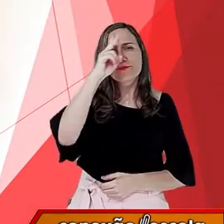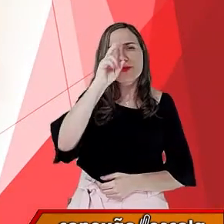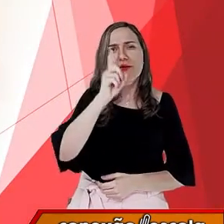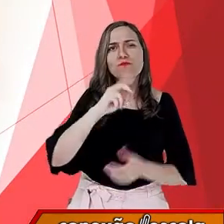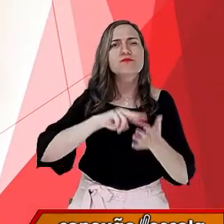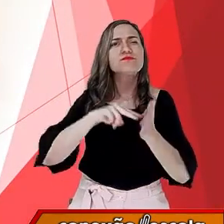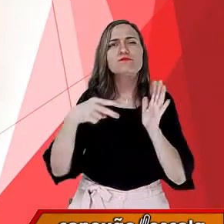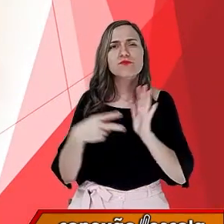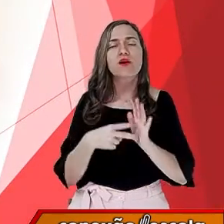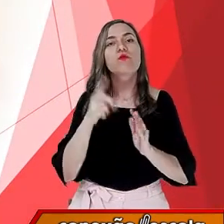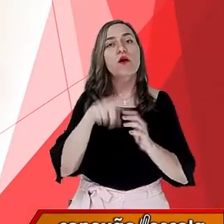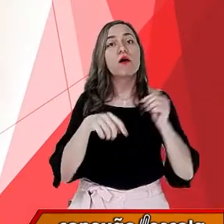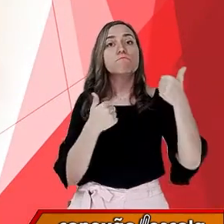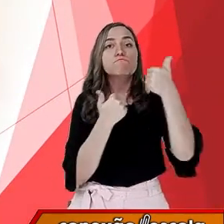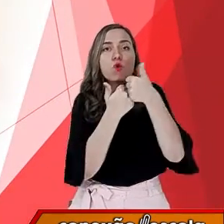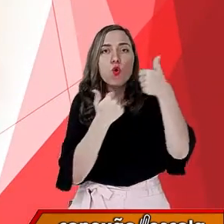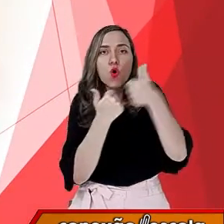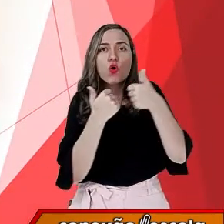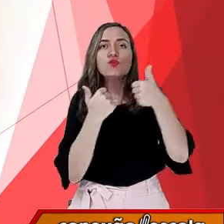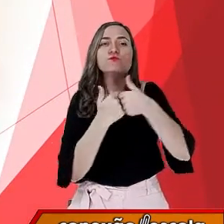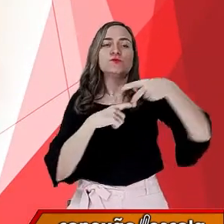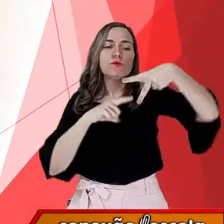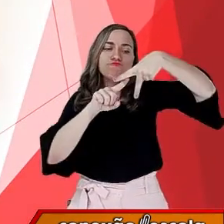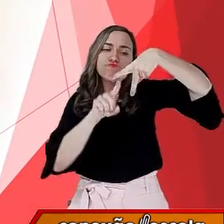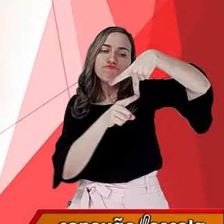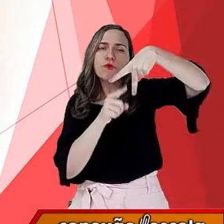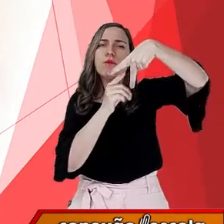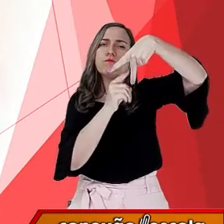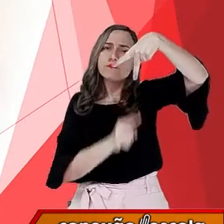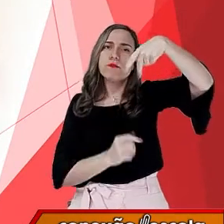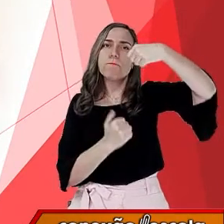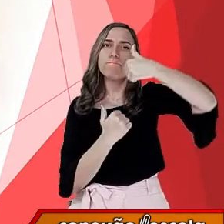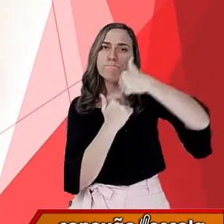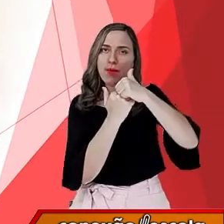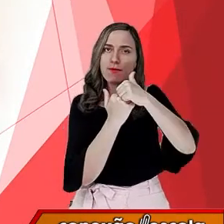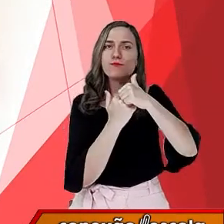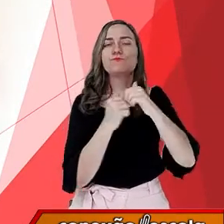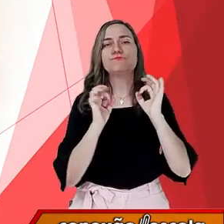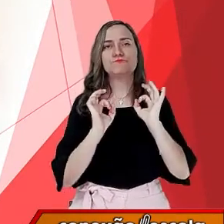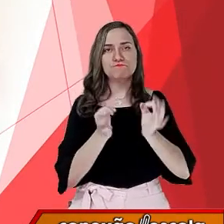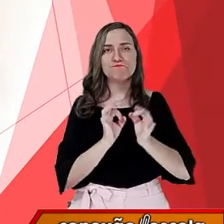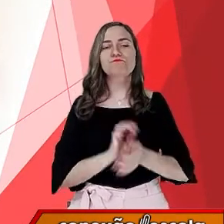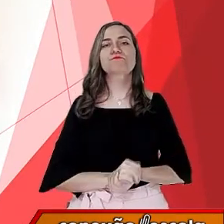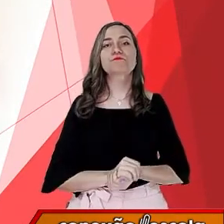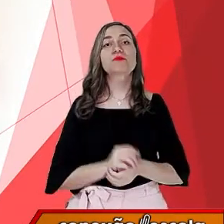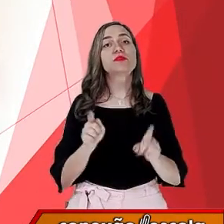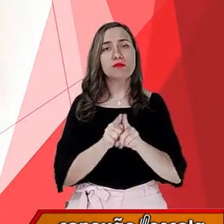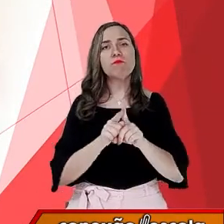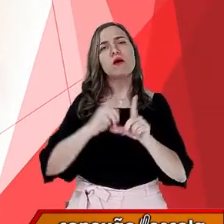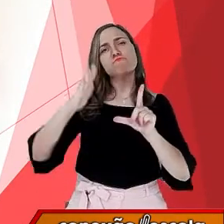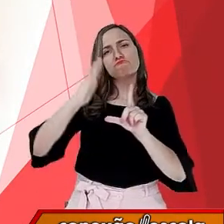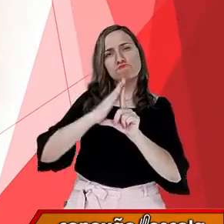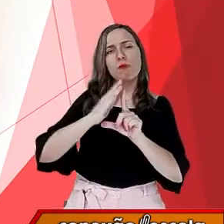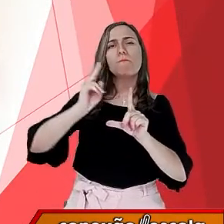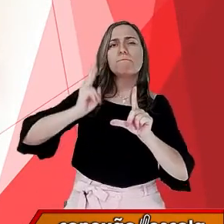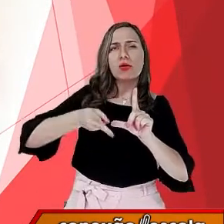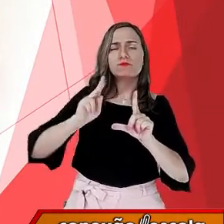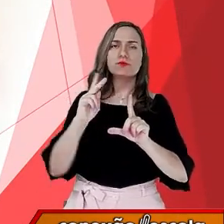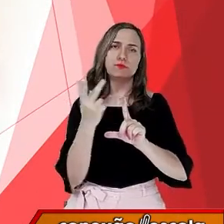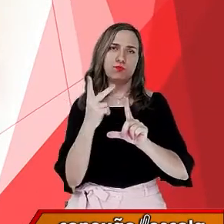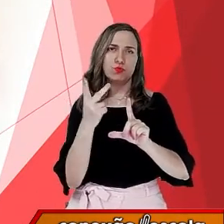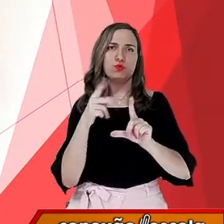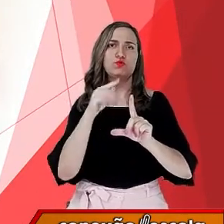quer dizer próximo, algo que está vizinho, nas redondezas, tá? E a hipotenusa continua sendo